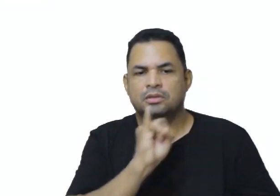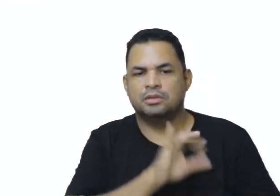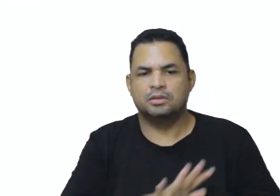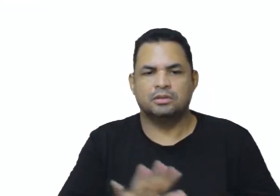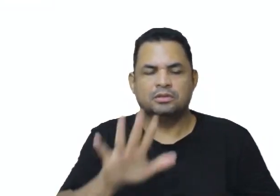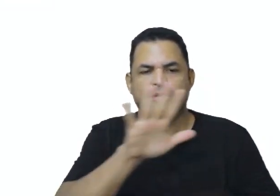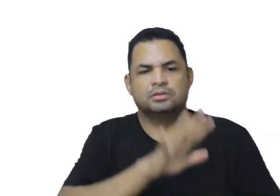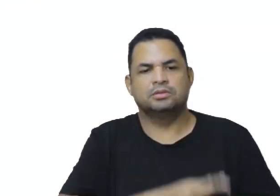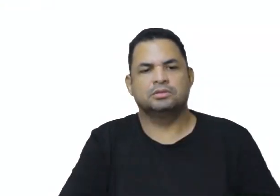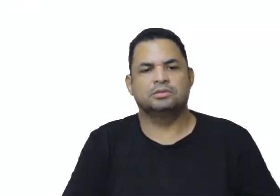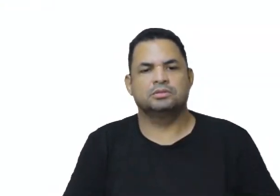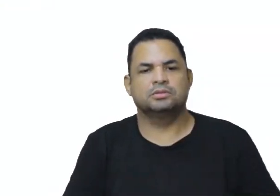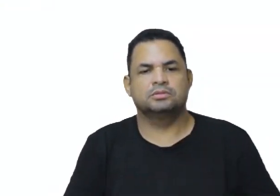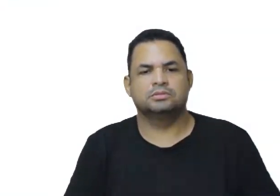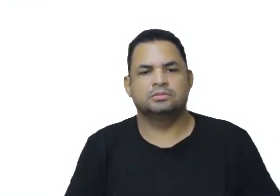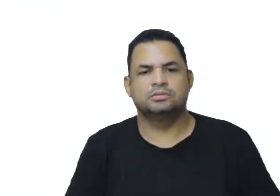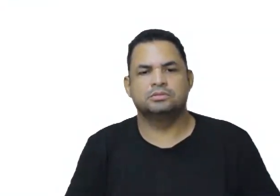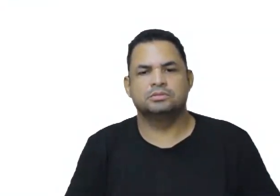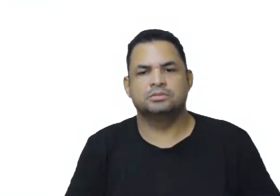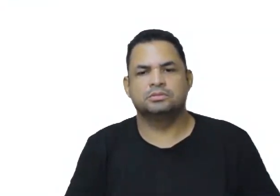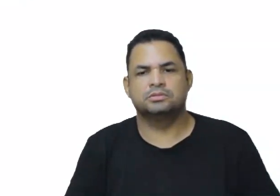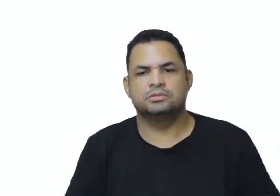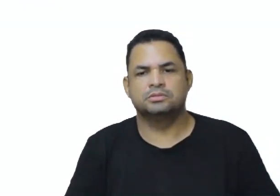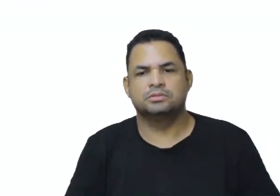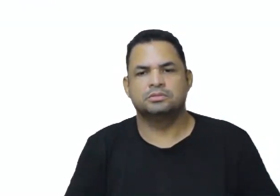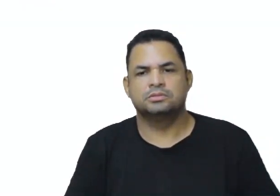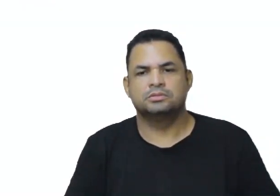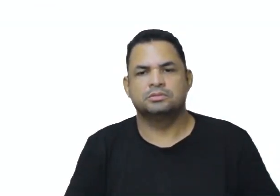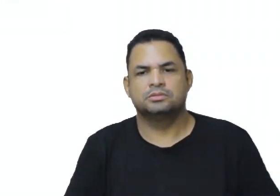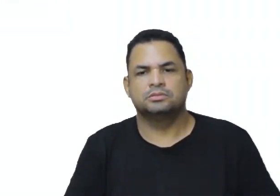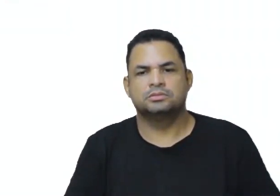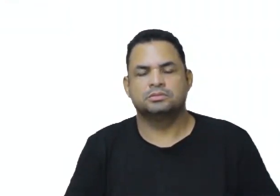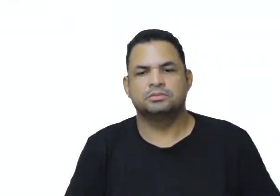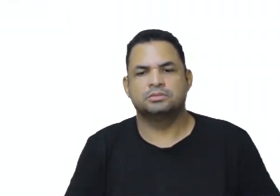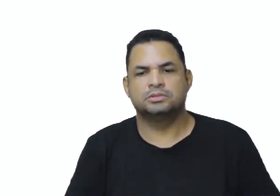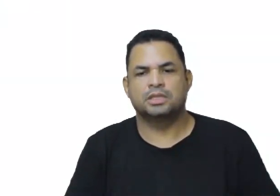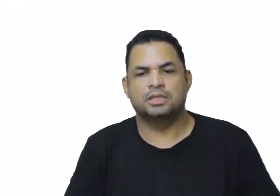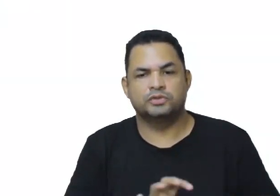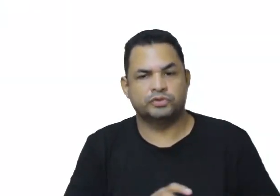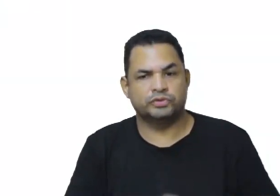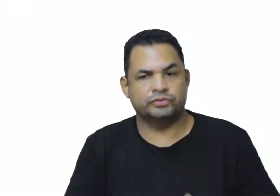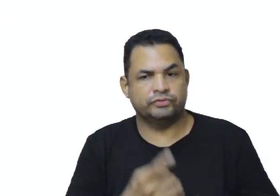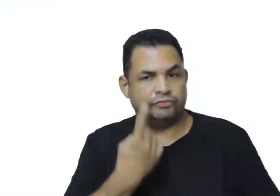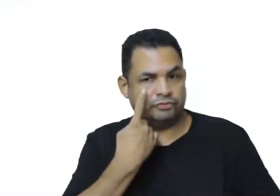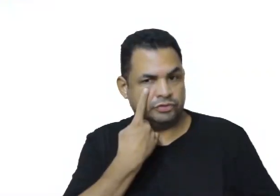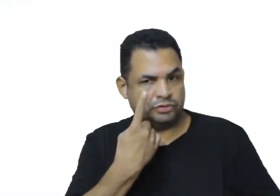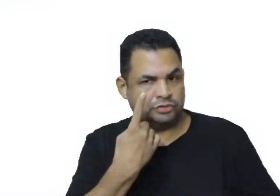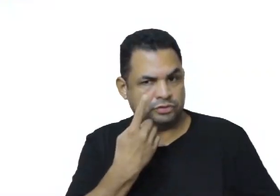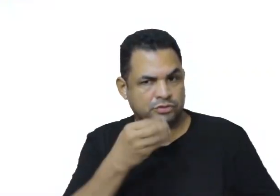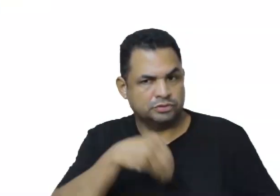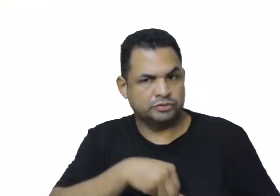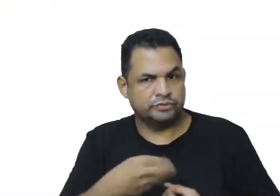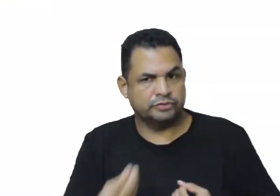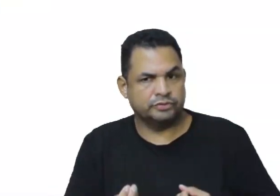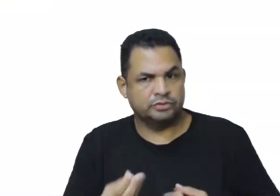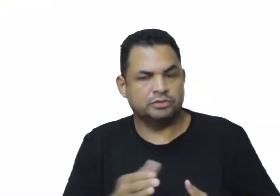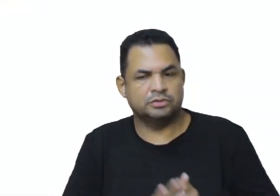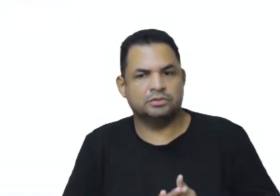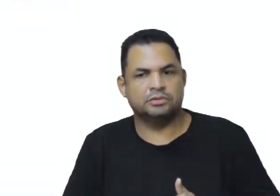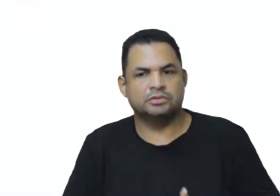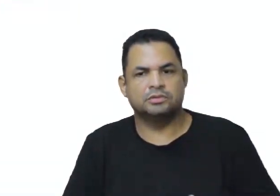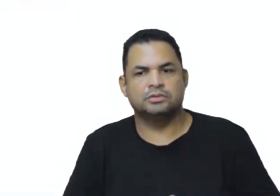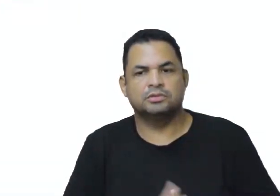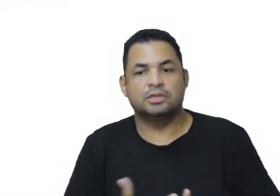né? Agora, claro, aqui tem uma imagem de uma visão, digamos, externa, e aqui uma visão da